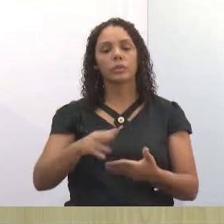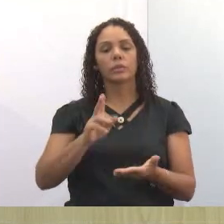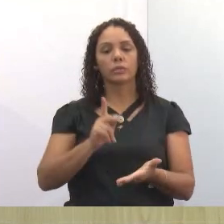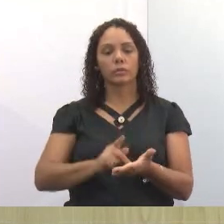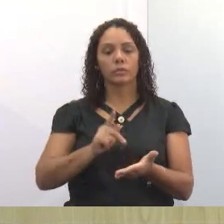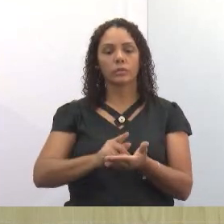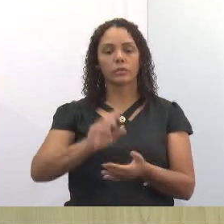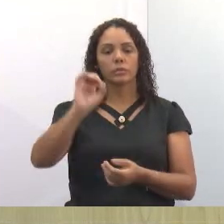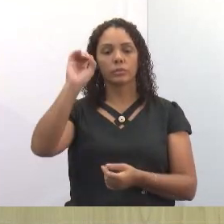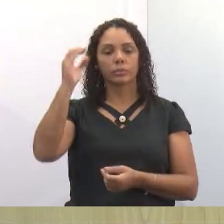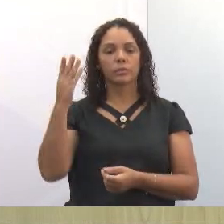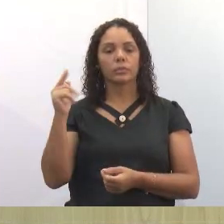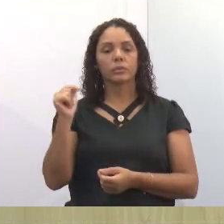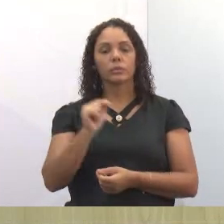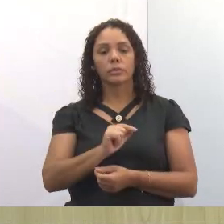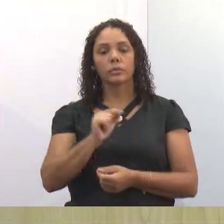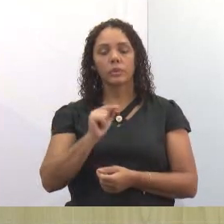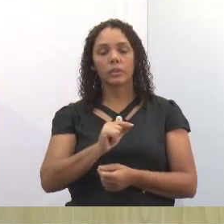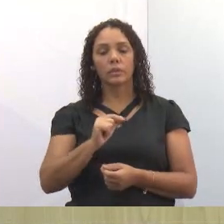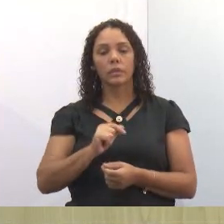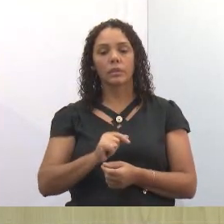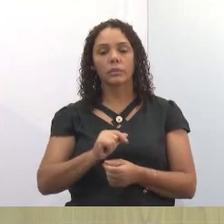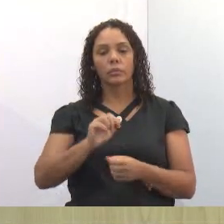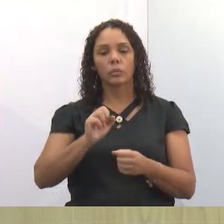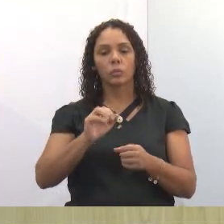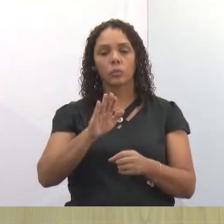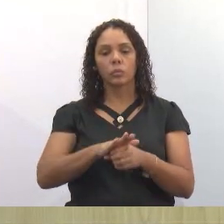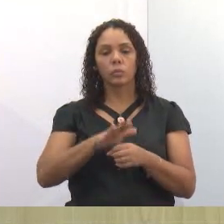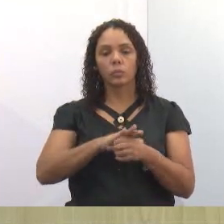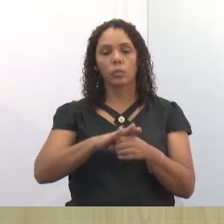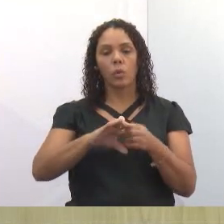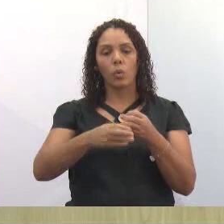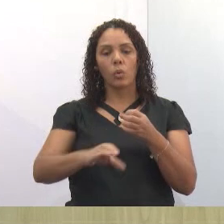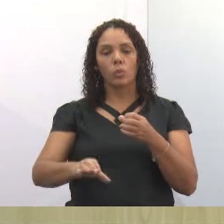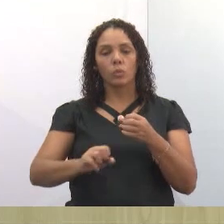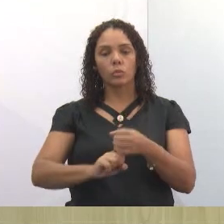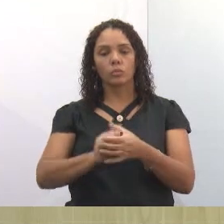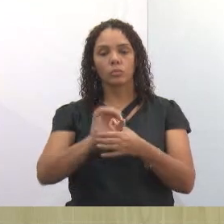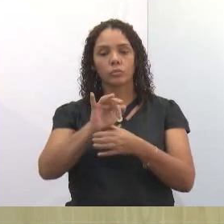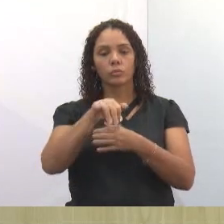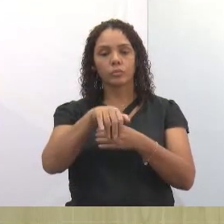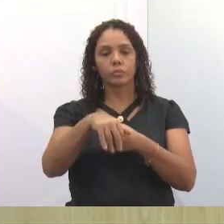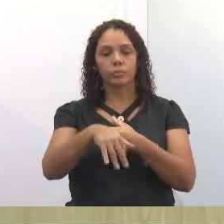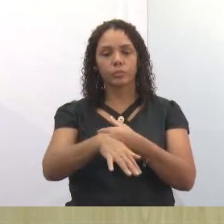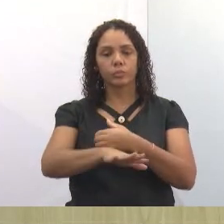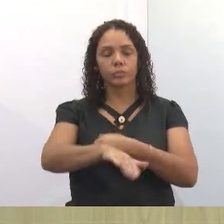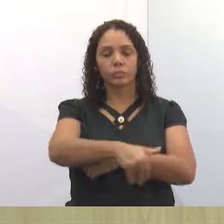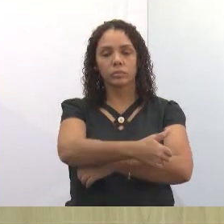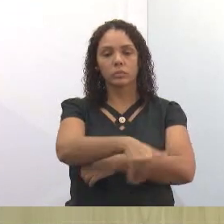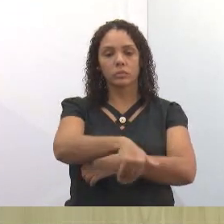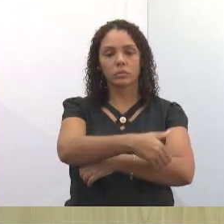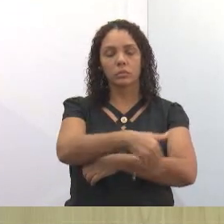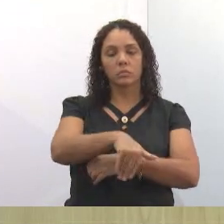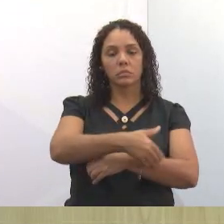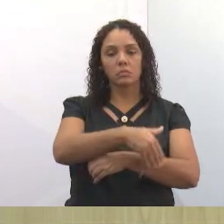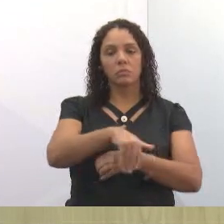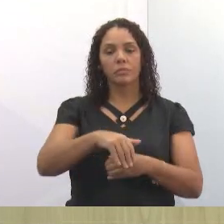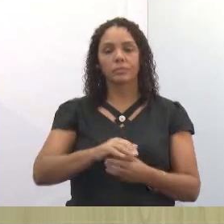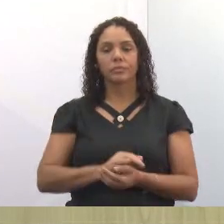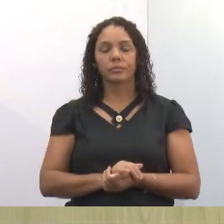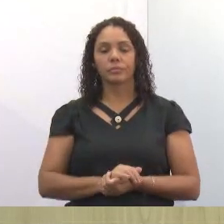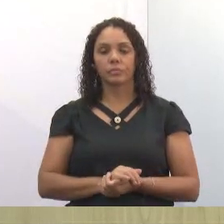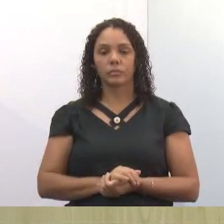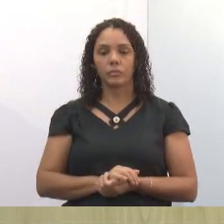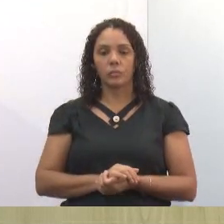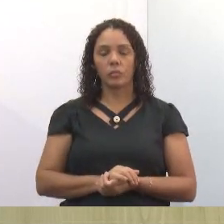em que vivem os moradores, com esgoto correndo a céu aberto nas ruas, causando sérios transtornos,